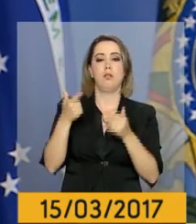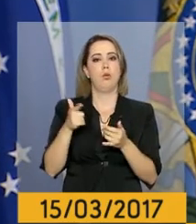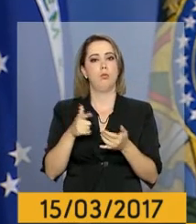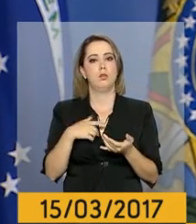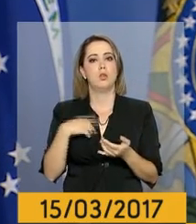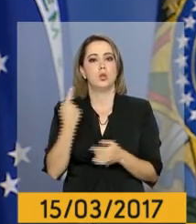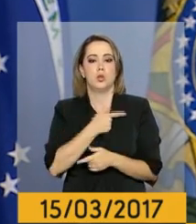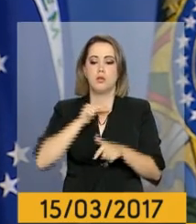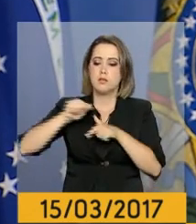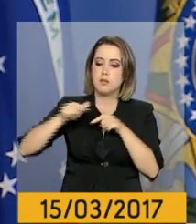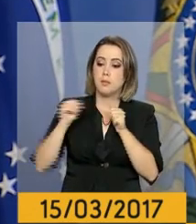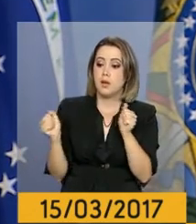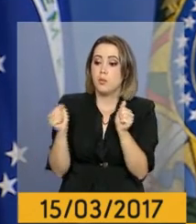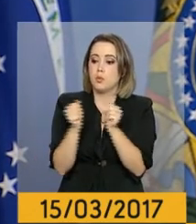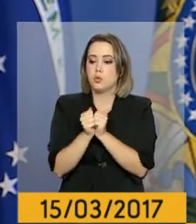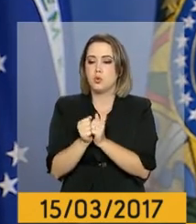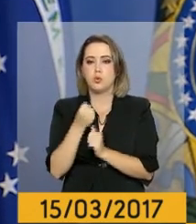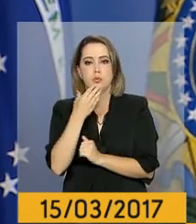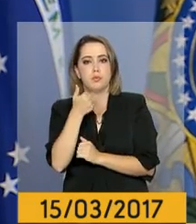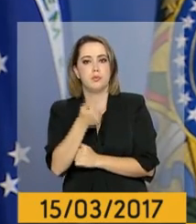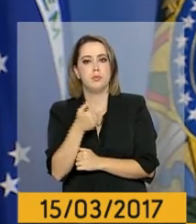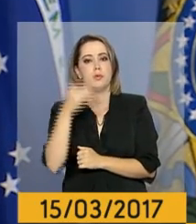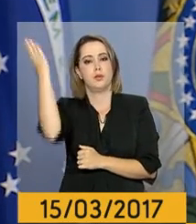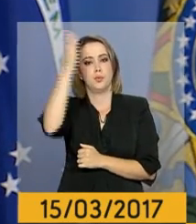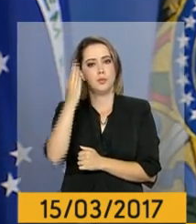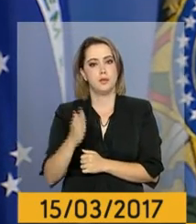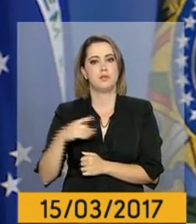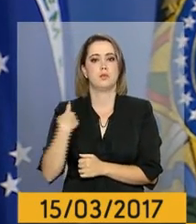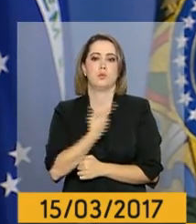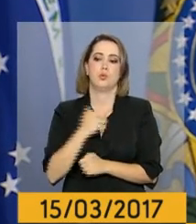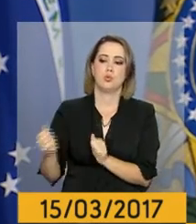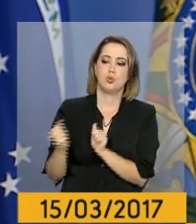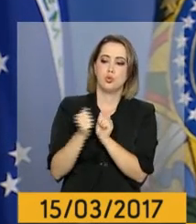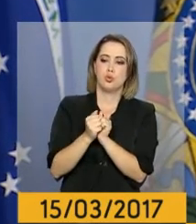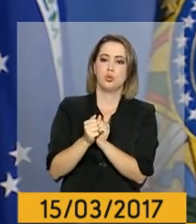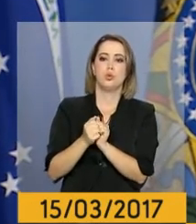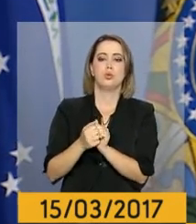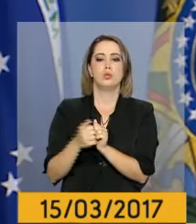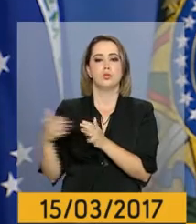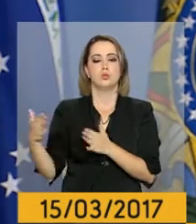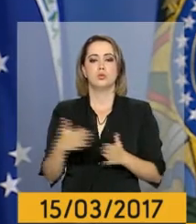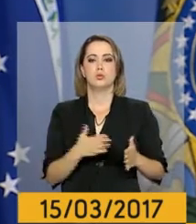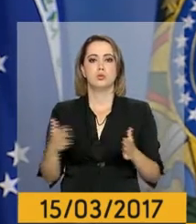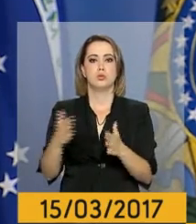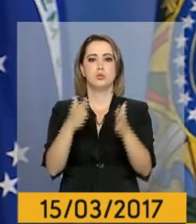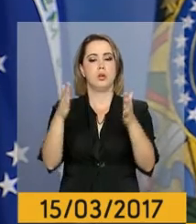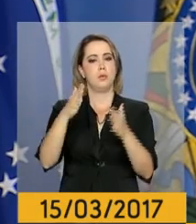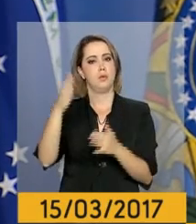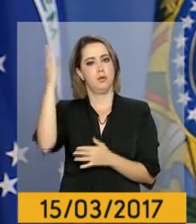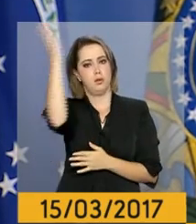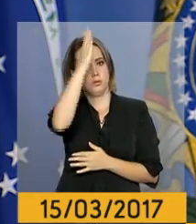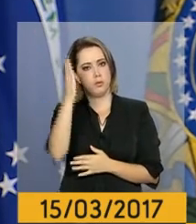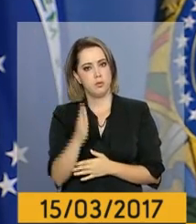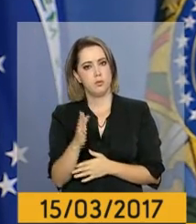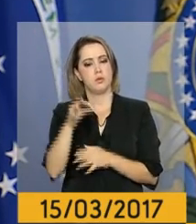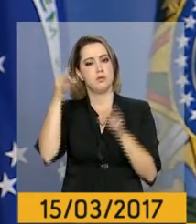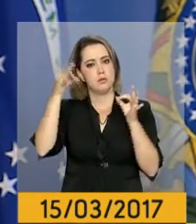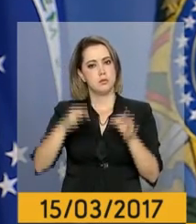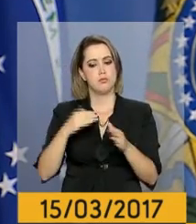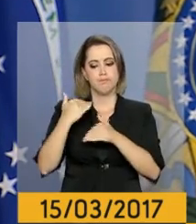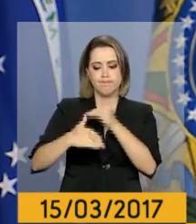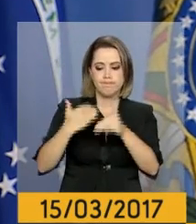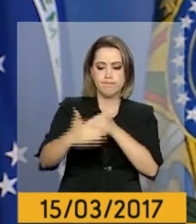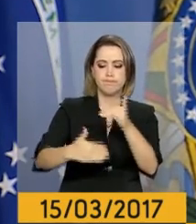pelo bem estar de todos brasileiros e juntos nós estamos recolocando o brasil no caminho do desenvolvimento